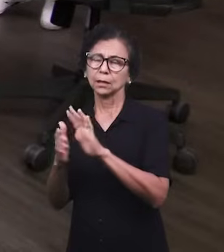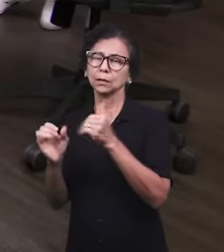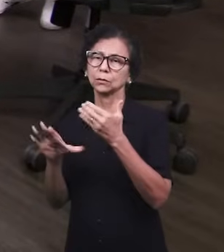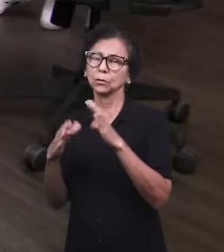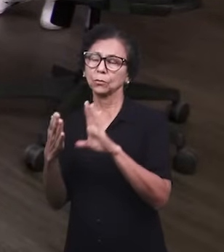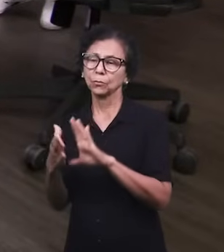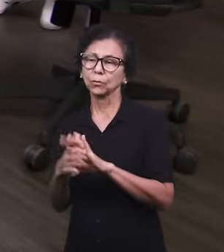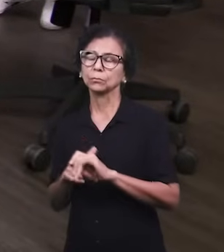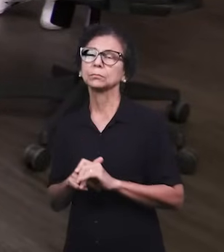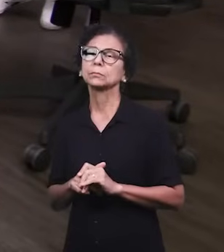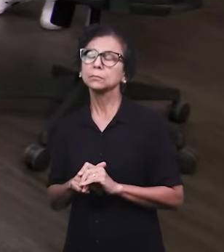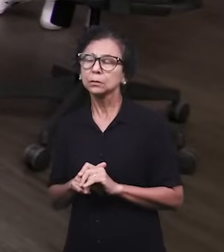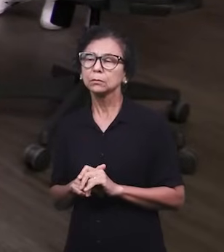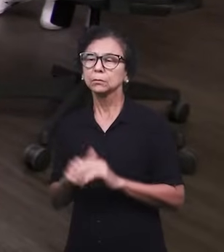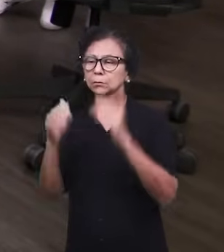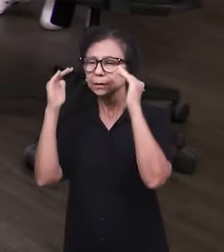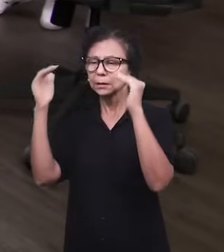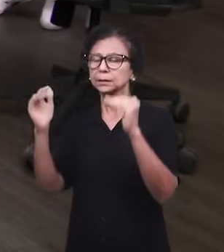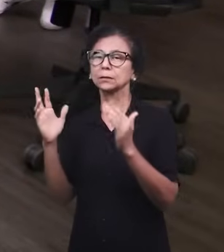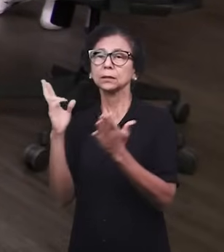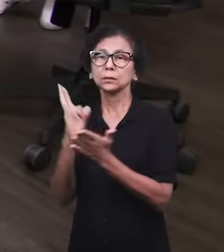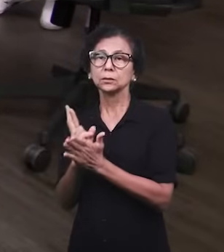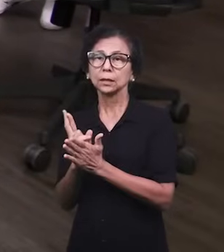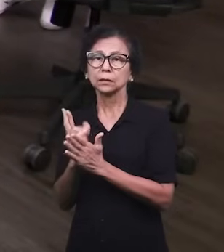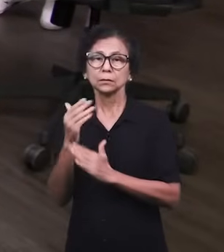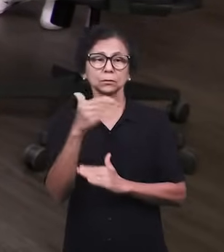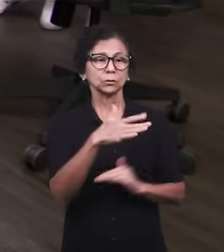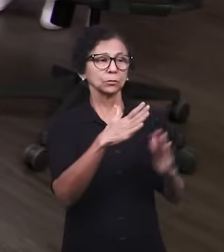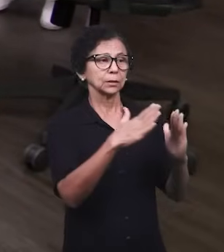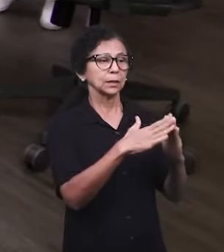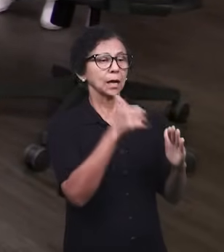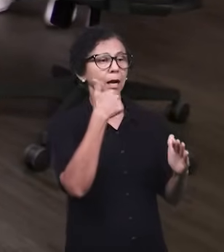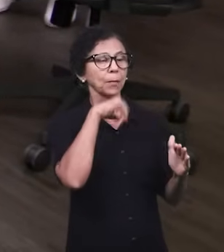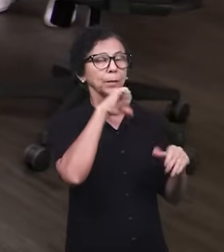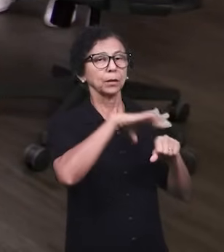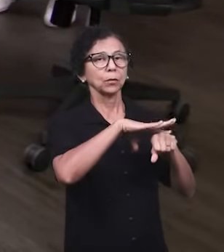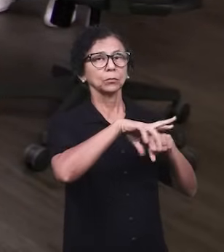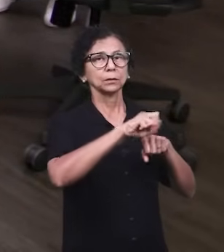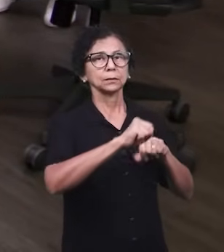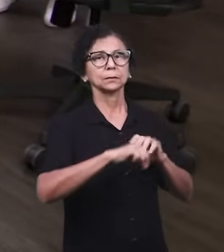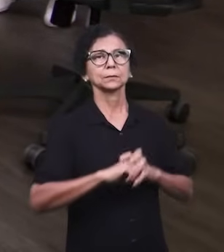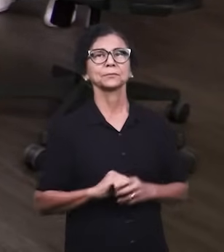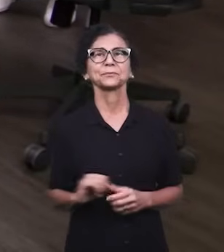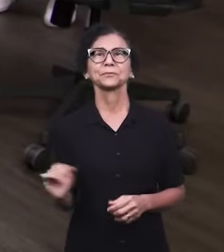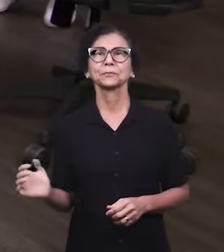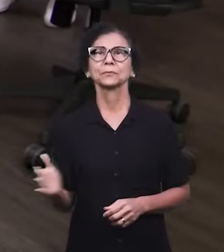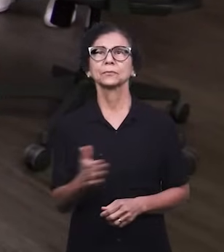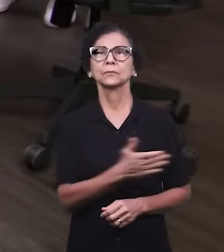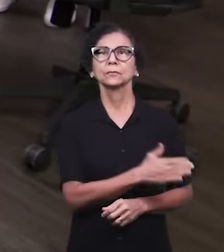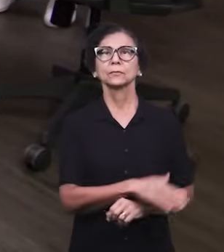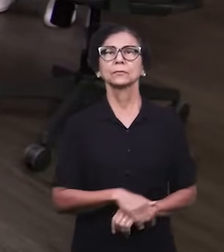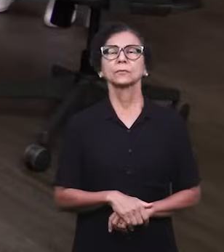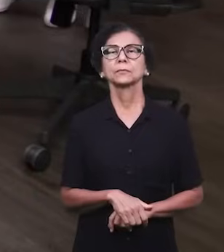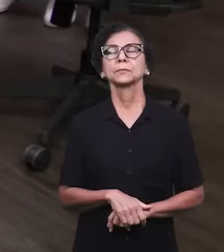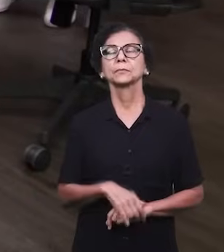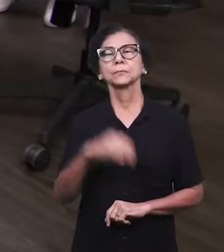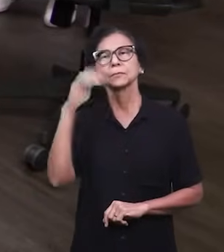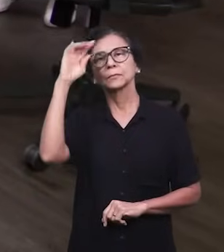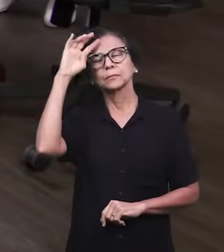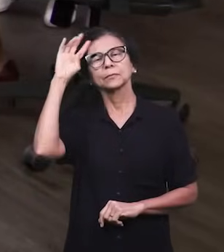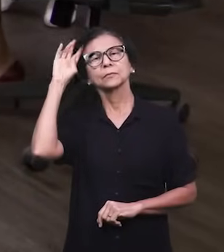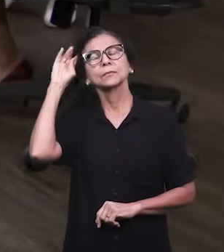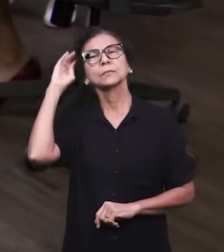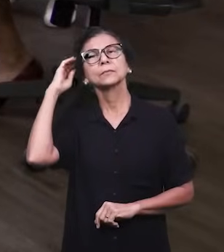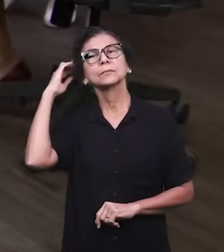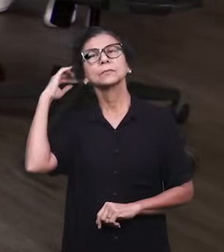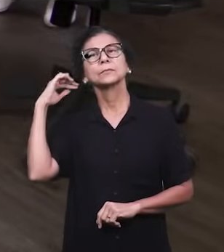Jesus. Que bênção, hein? Amém, né? Que experiência maravilhosa. Andréia, temos jovens aqui para participar? Sim, eu vou pedir o